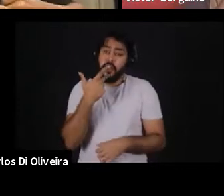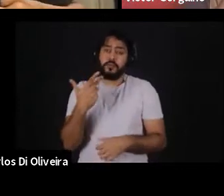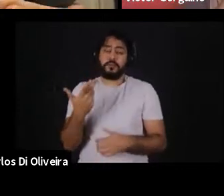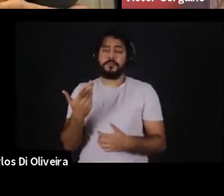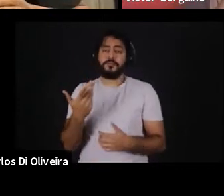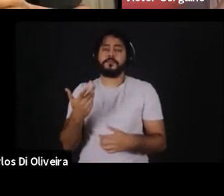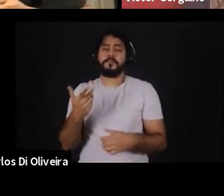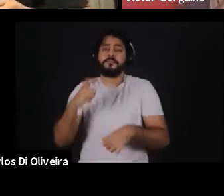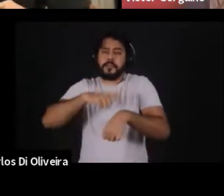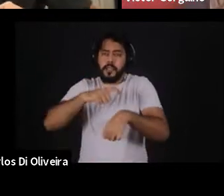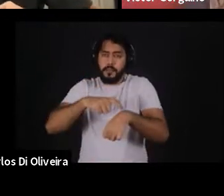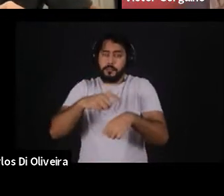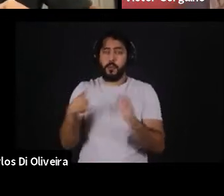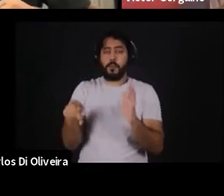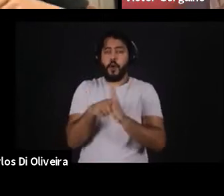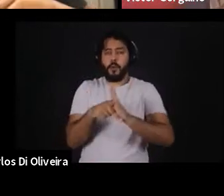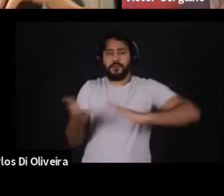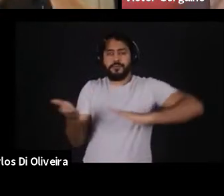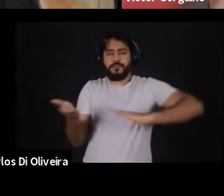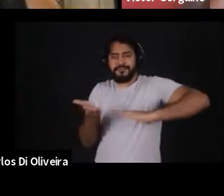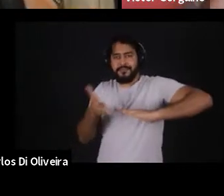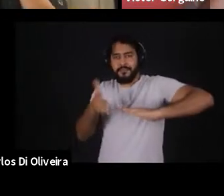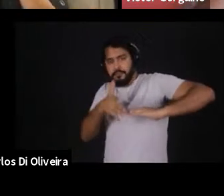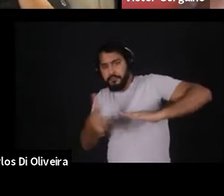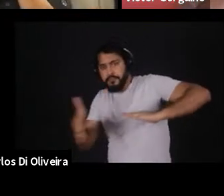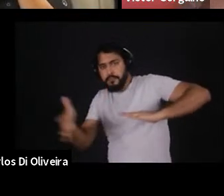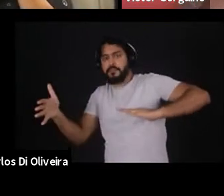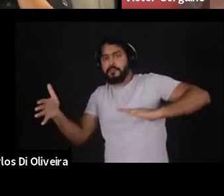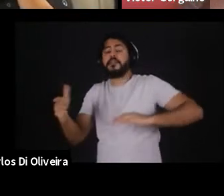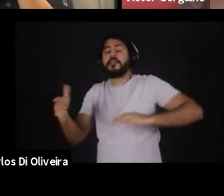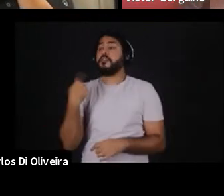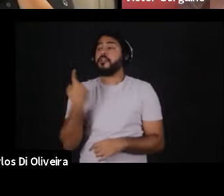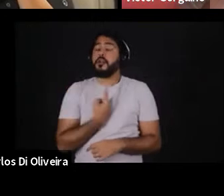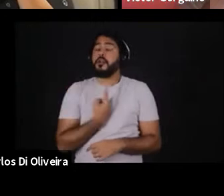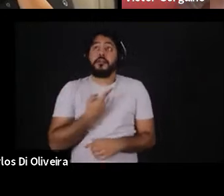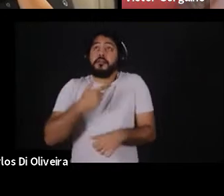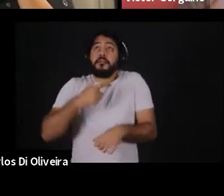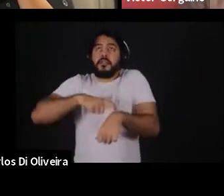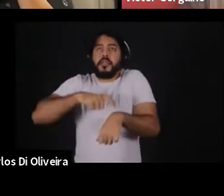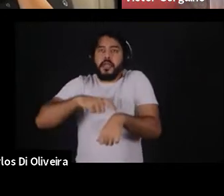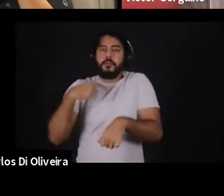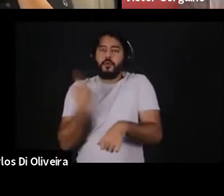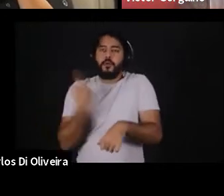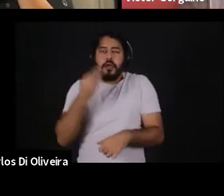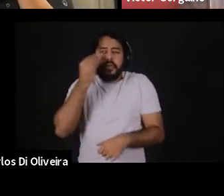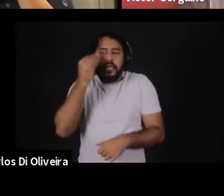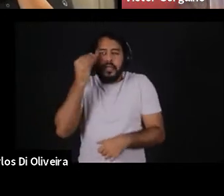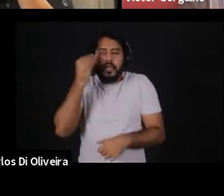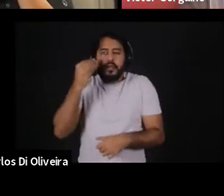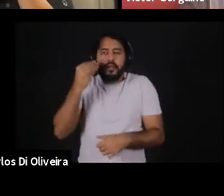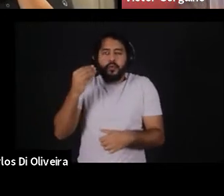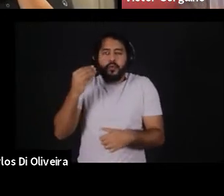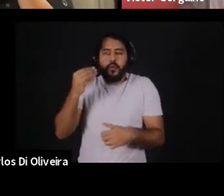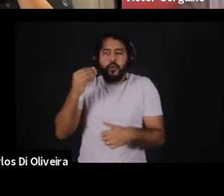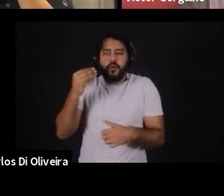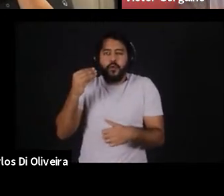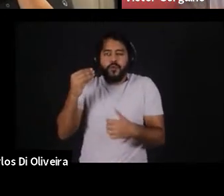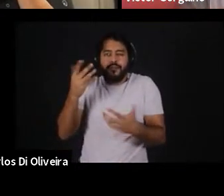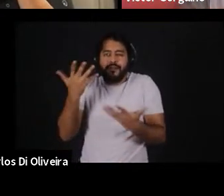com a modernidade. É esse o tempo que a gente está aqui tentando complicá-lo ou, de alguma maneira, fazer com que